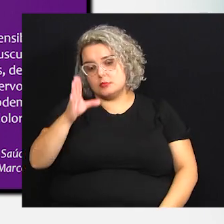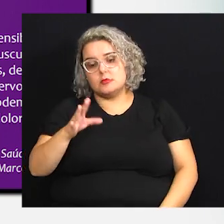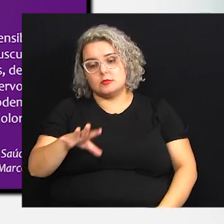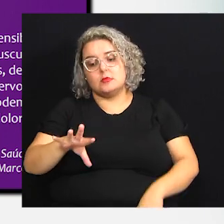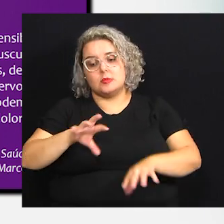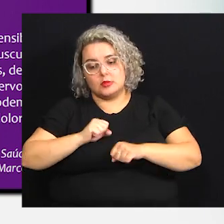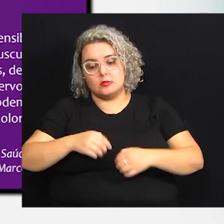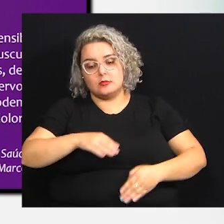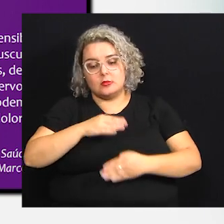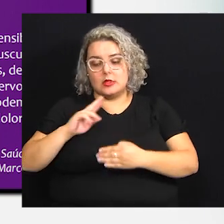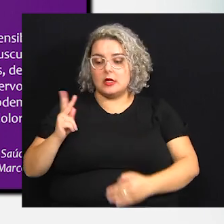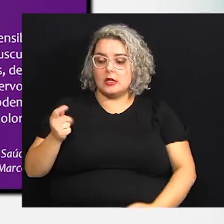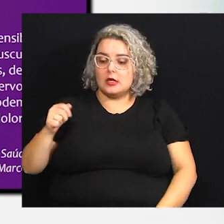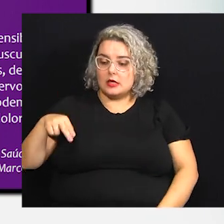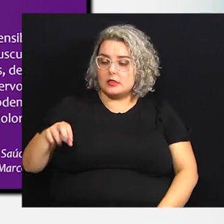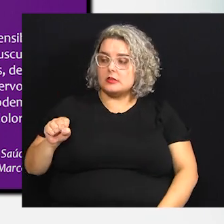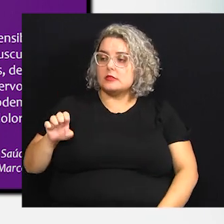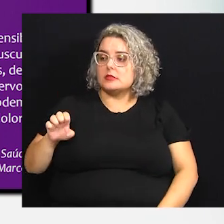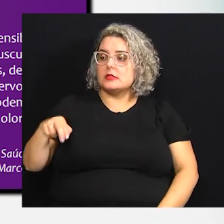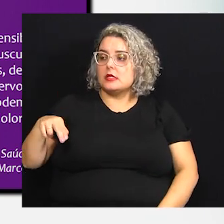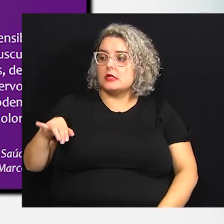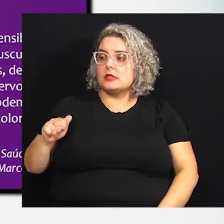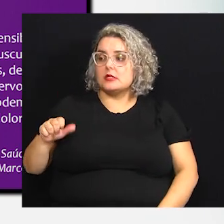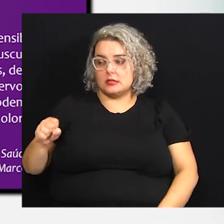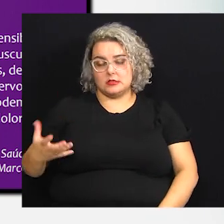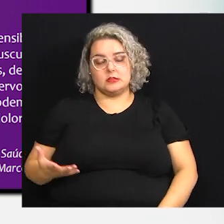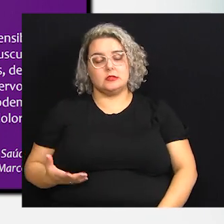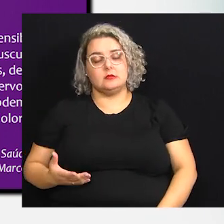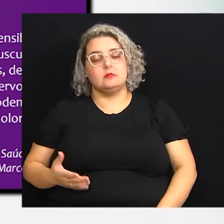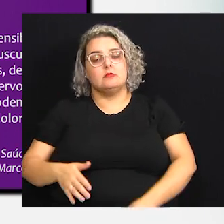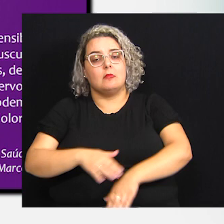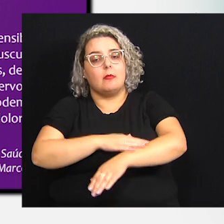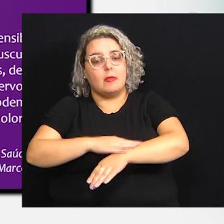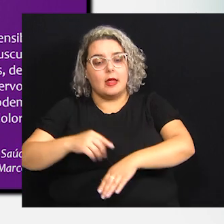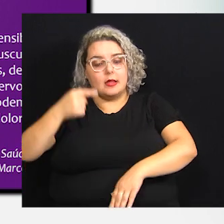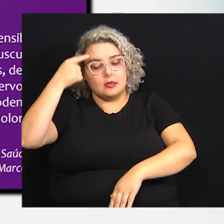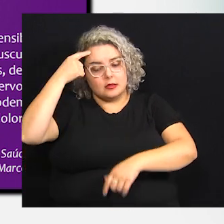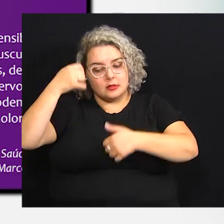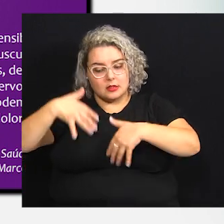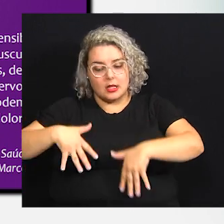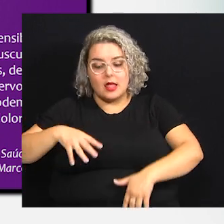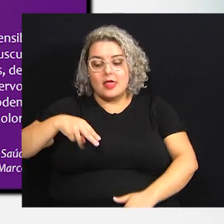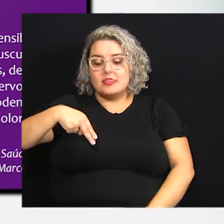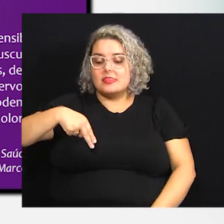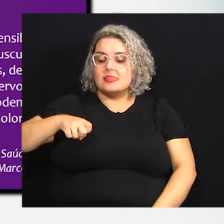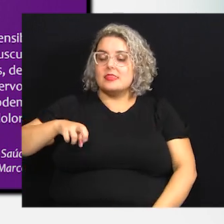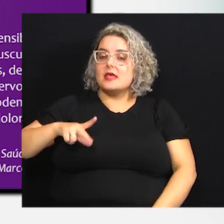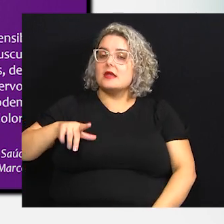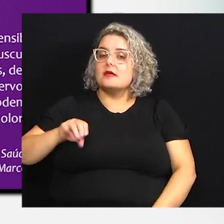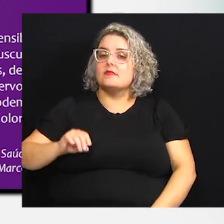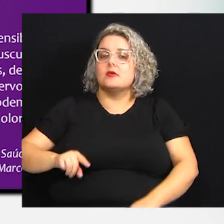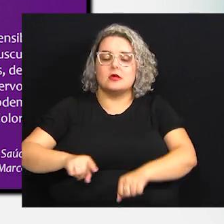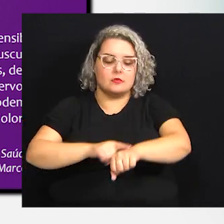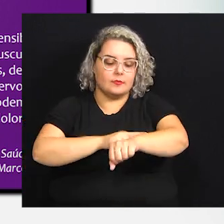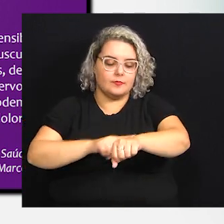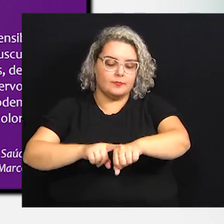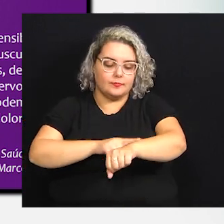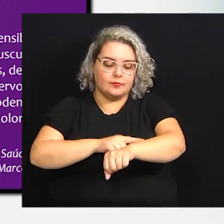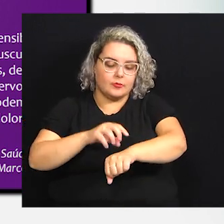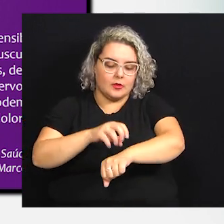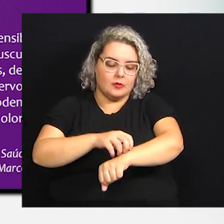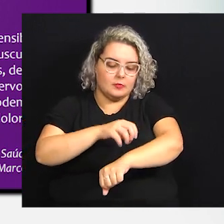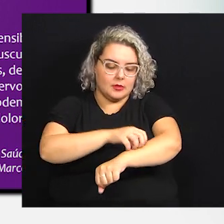órgãos acometidos pela hanseníase, então pele e nervos. E aí, quando você pensa em sintomas na pele,